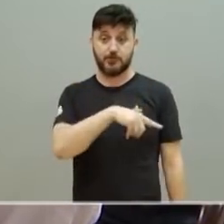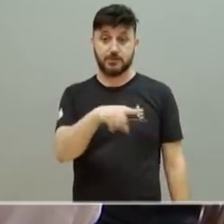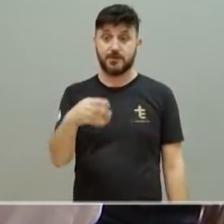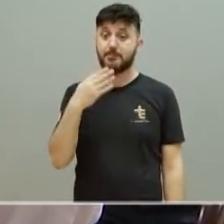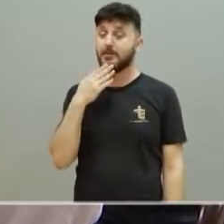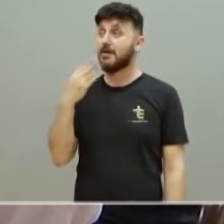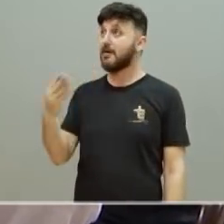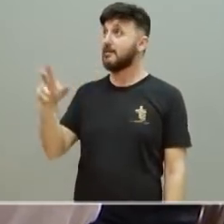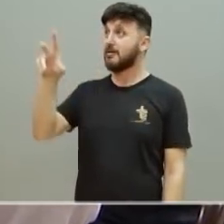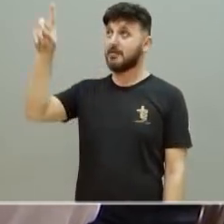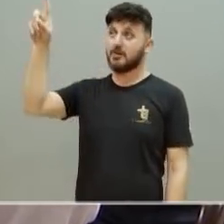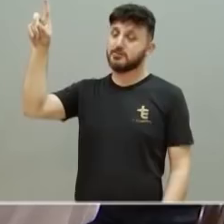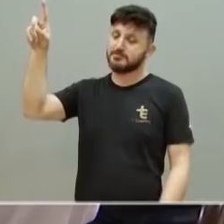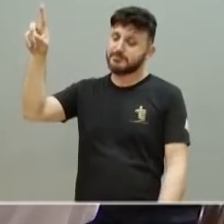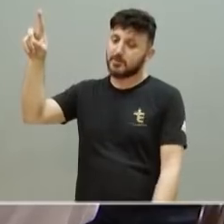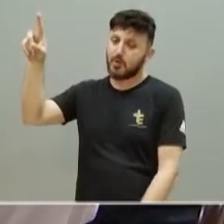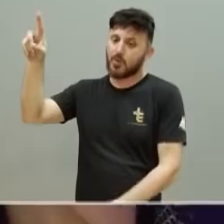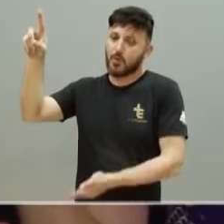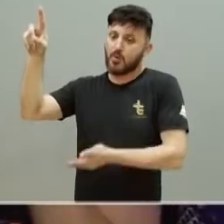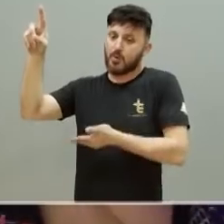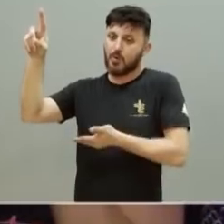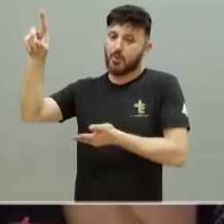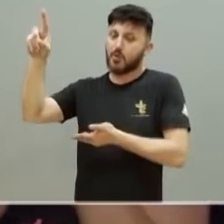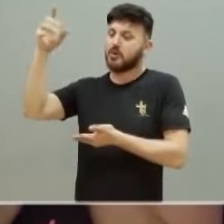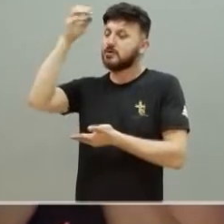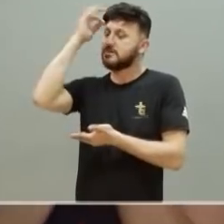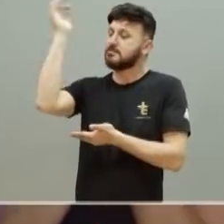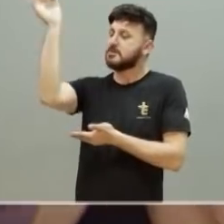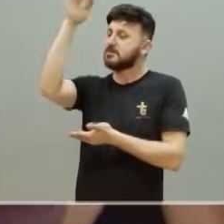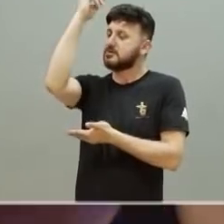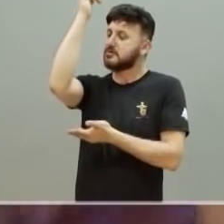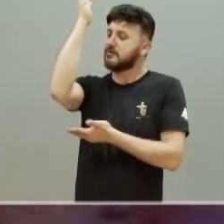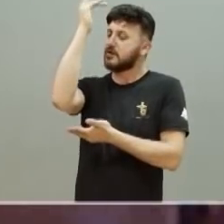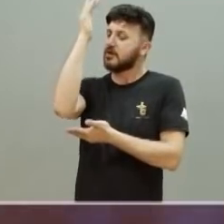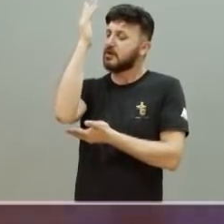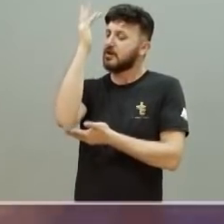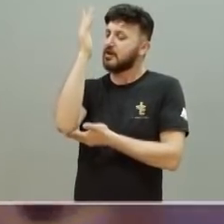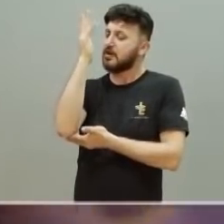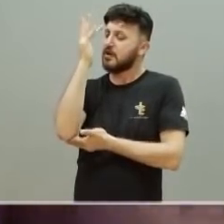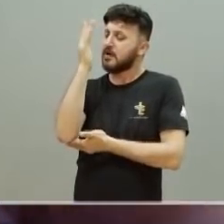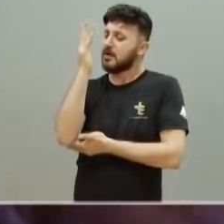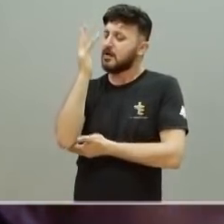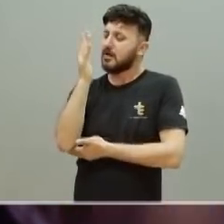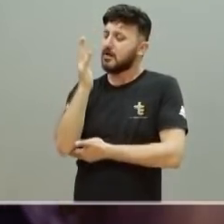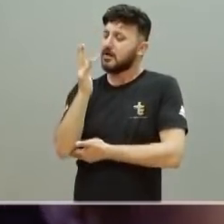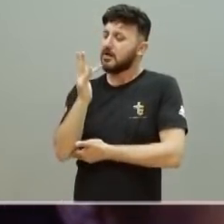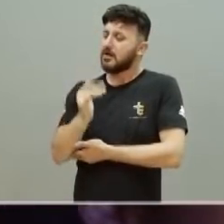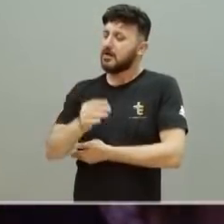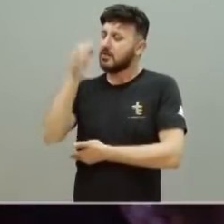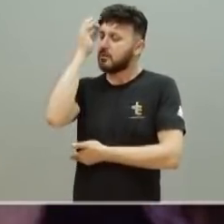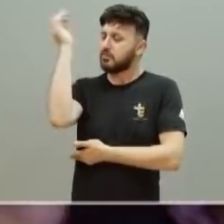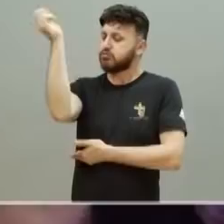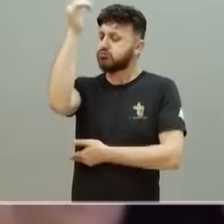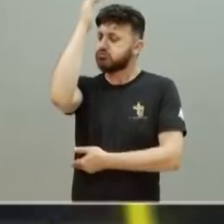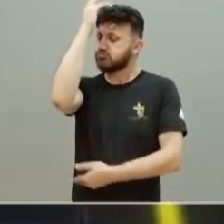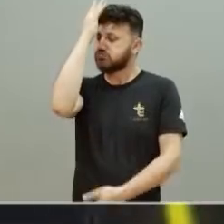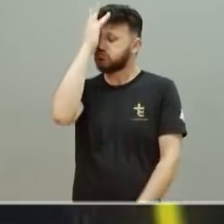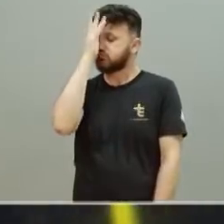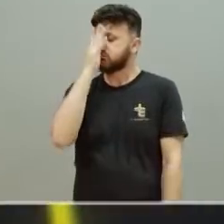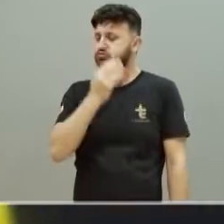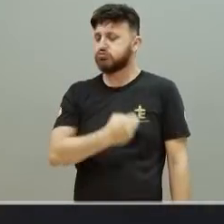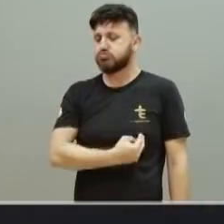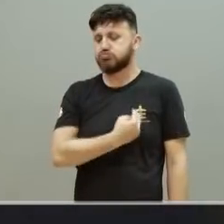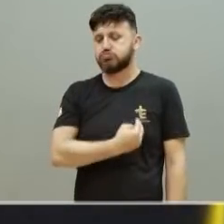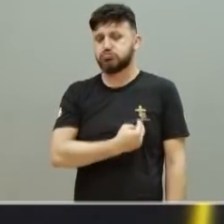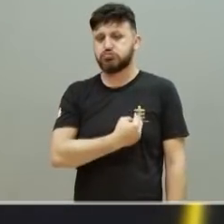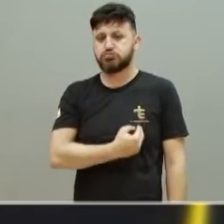Pai. E vai pedindo: vem Espírito Santo. Vem Espírito Santo sobre a minha vida. Abra